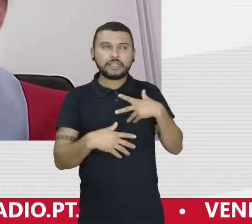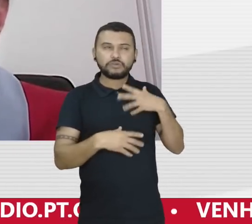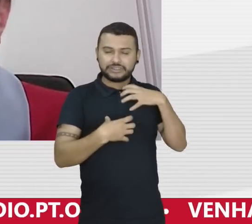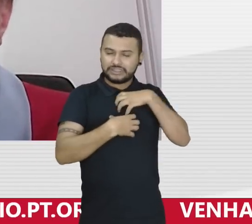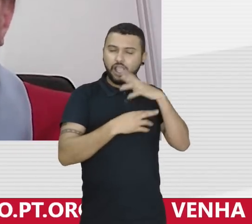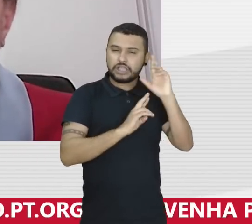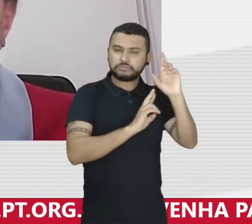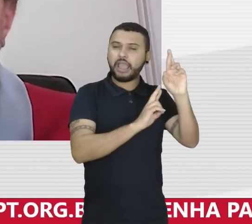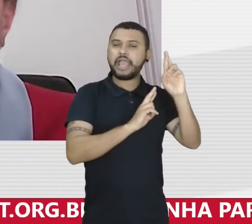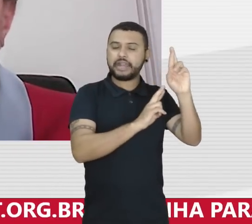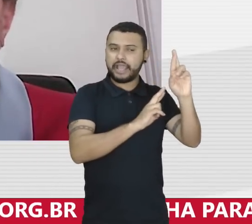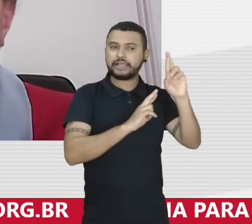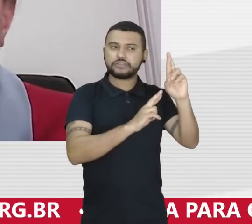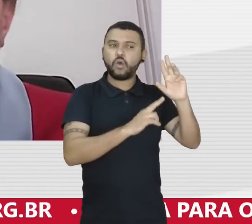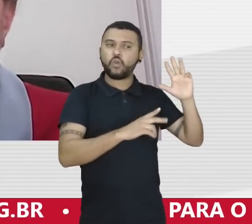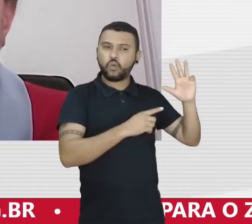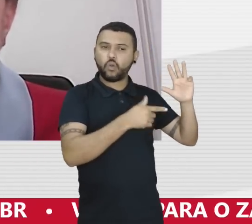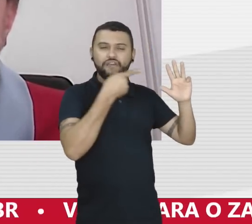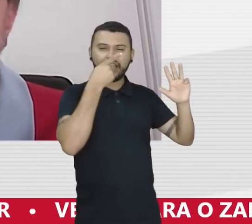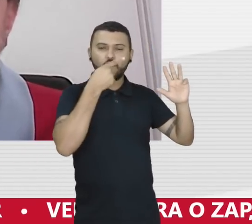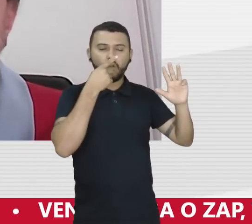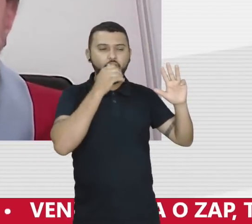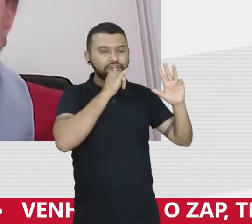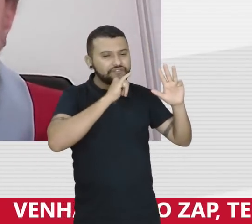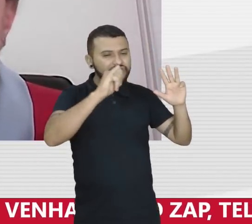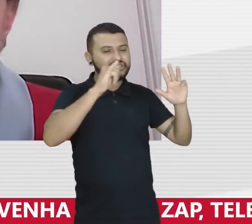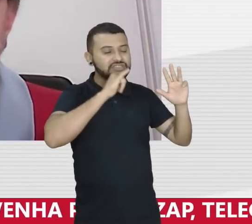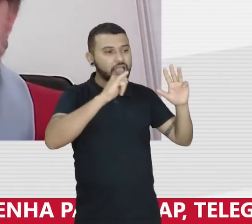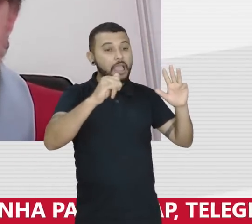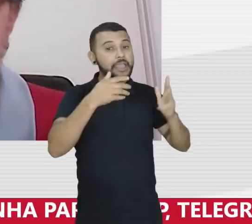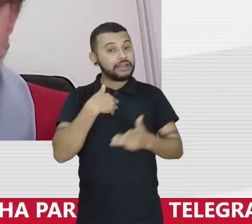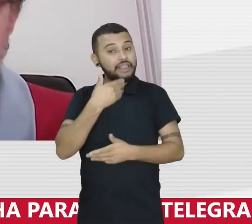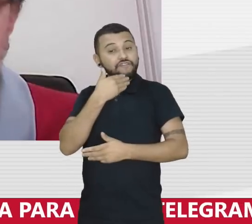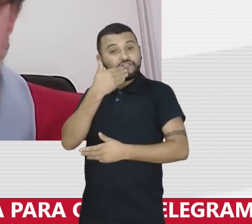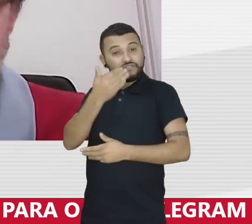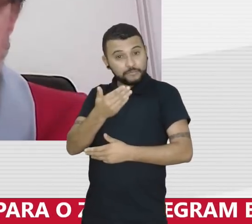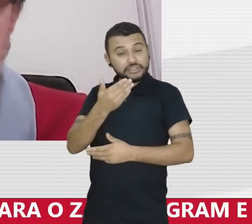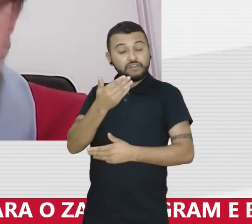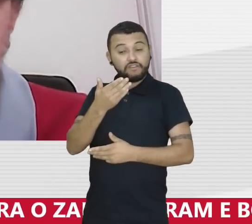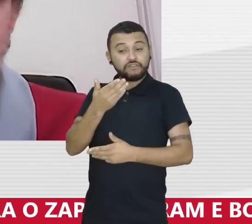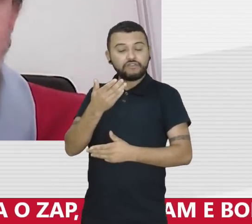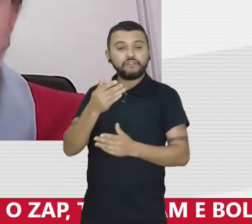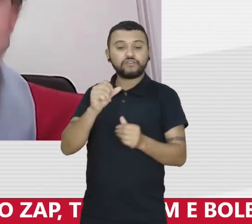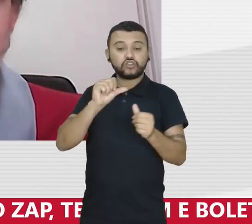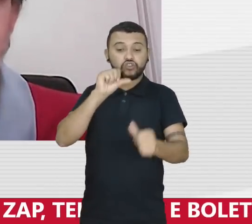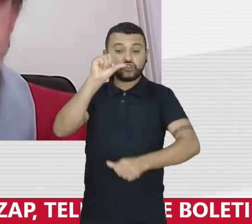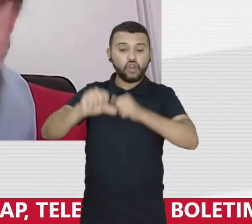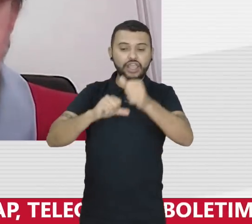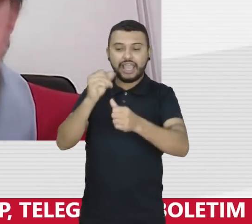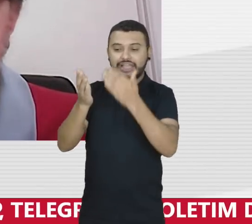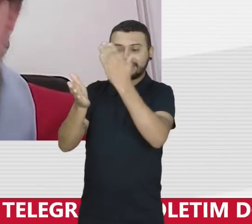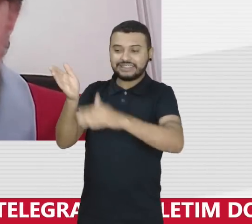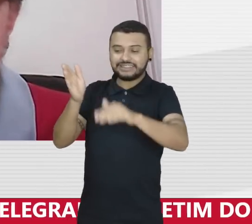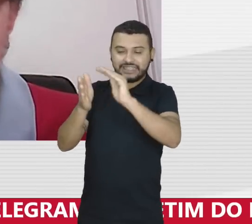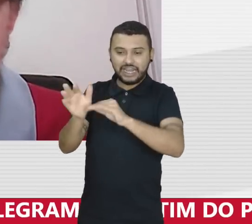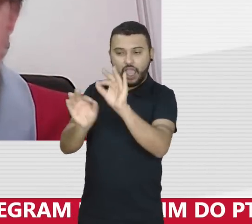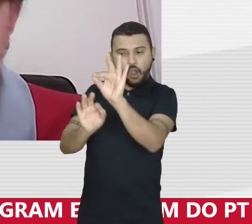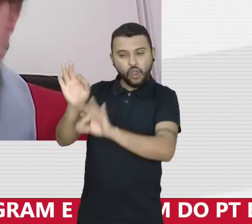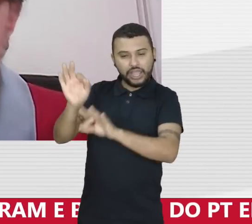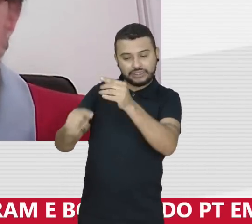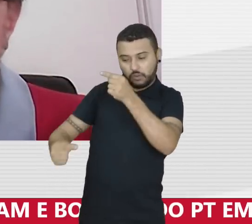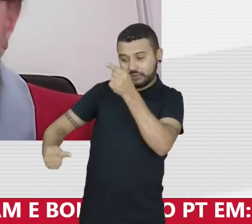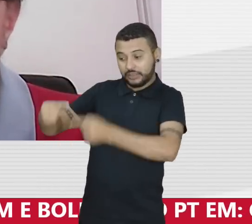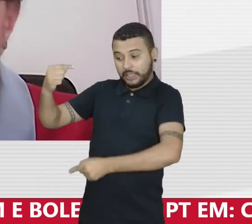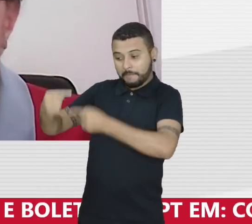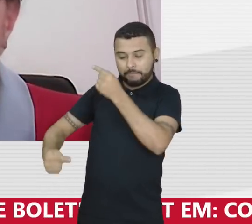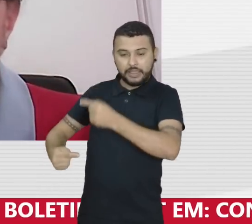esperança, né, esse anúncio do presidente Lula, de que pretende, de fato, retomar as rédeas desse debate com a